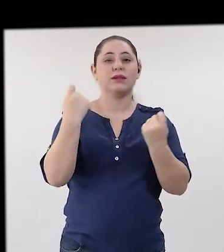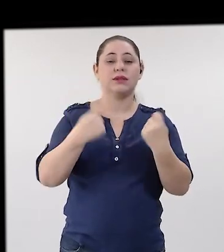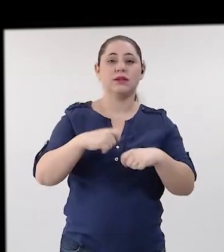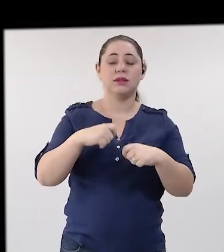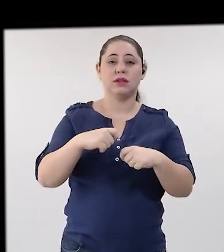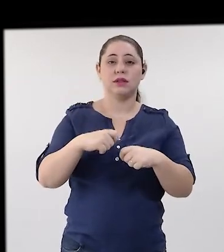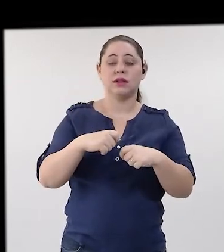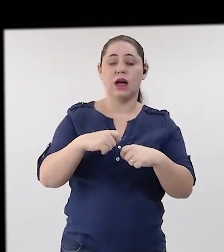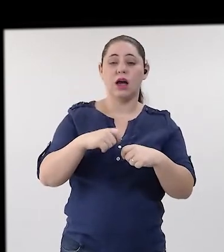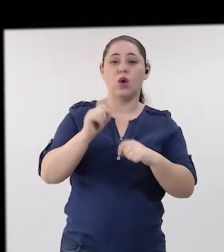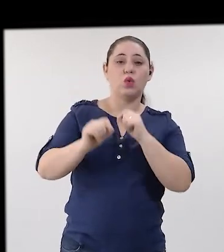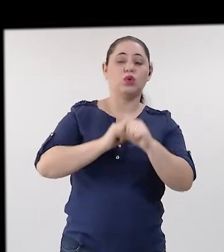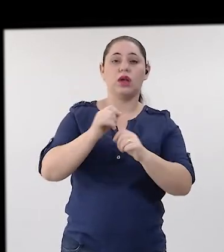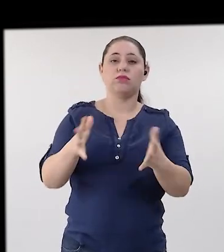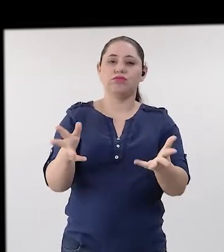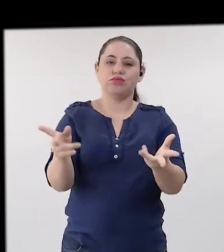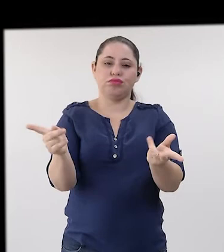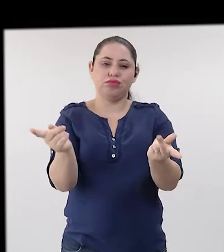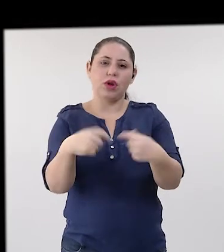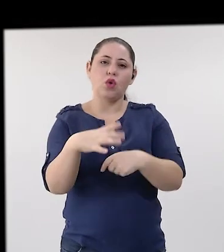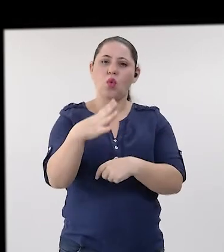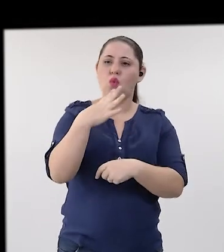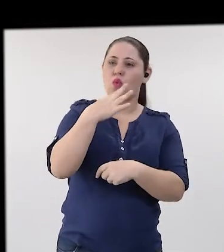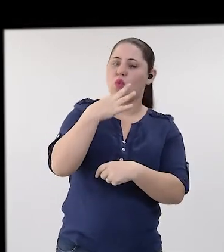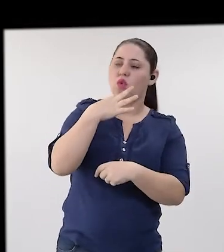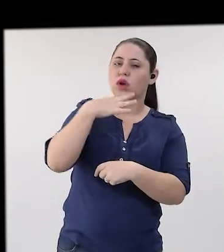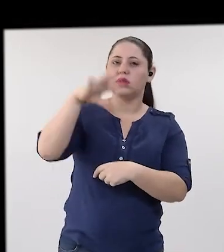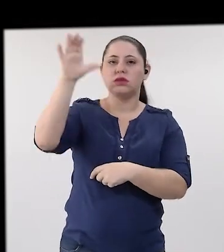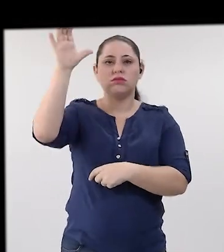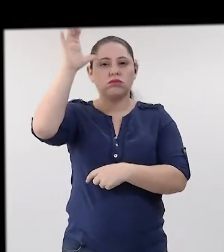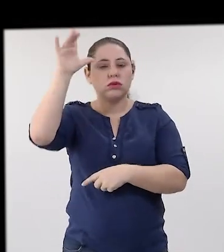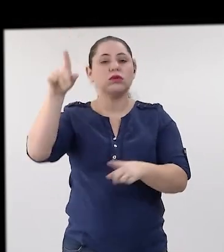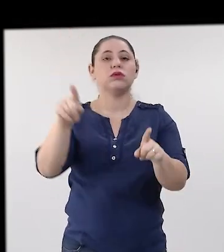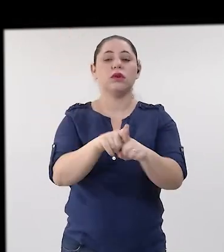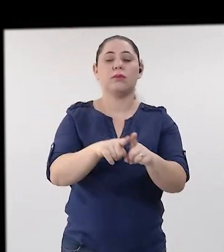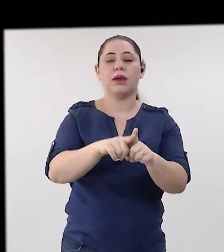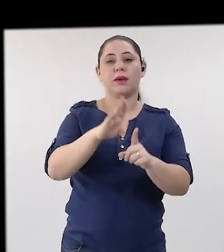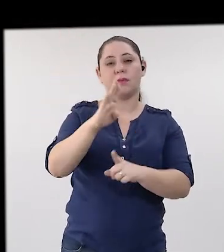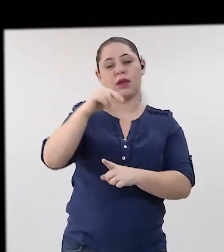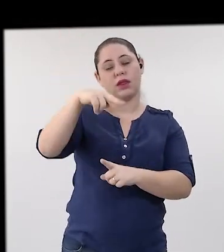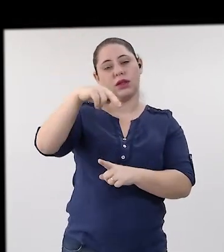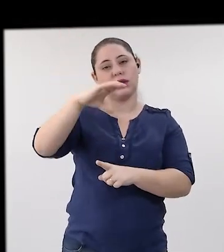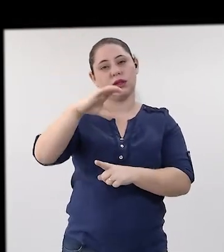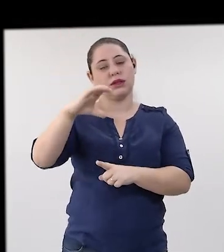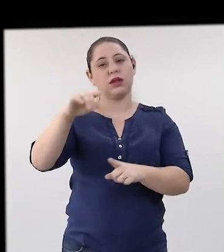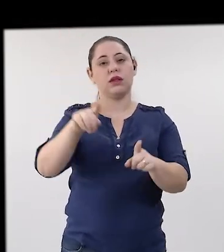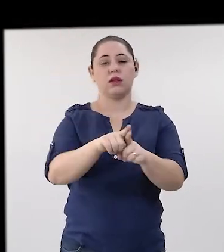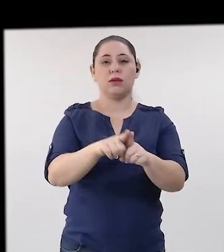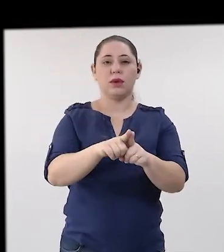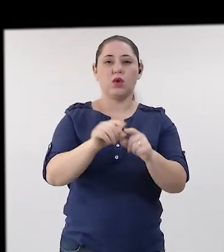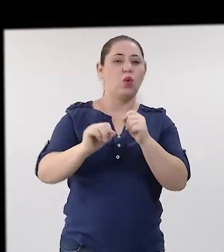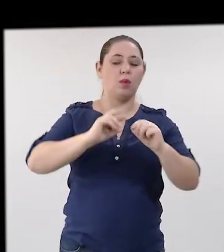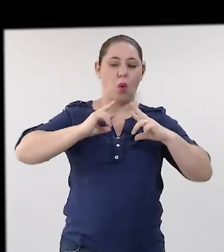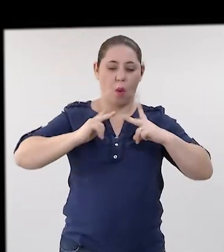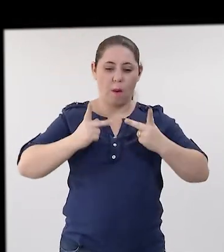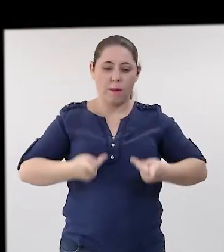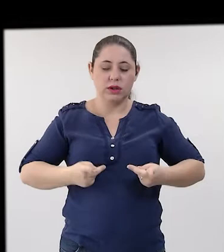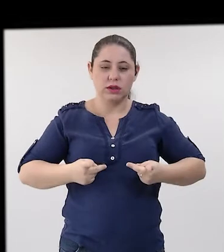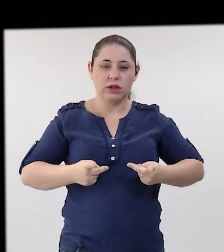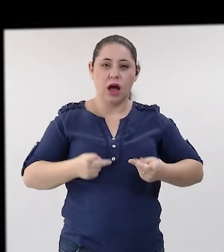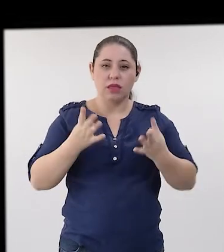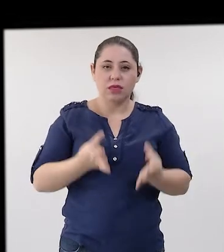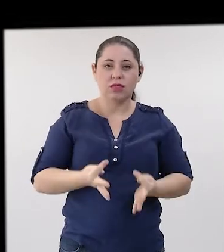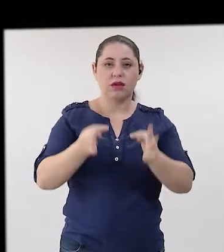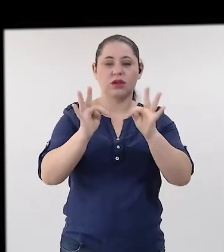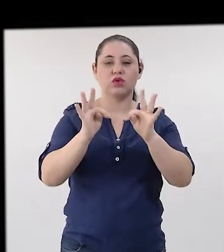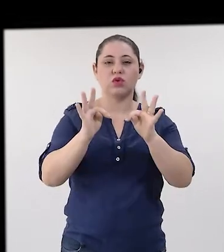dela habilidades e competências da BNCC e metas dos ODS, que são algumas formas que eles encontraram de humanizar todas